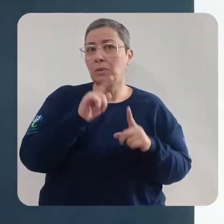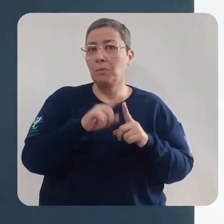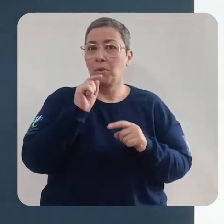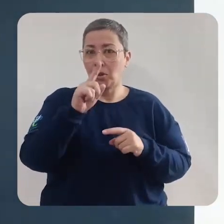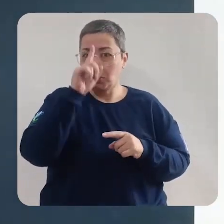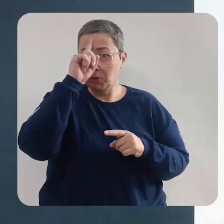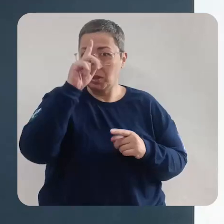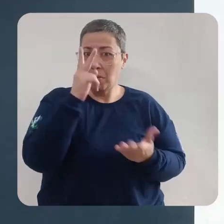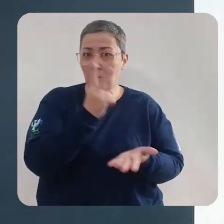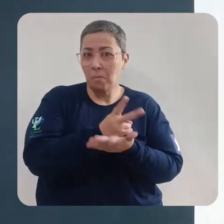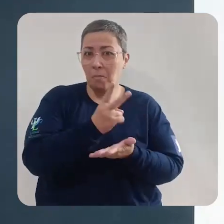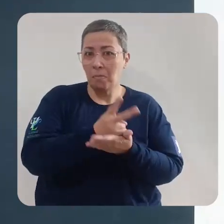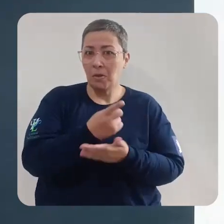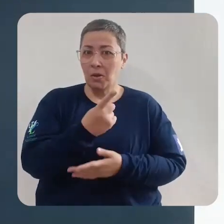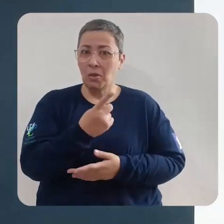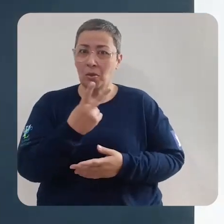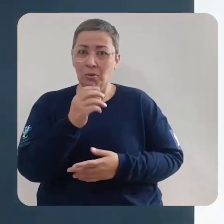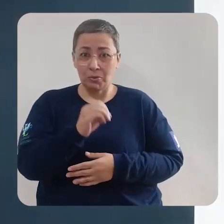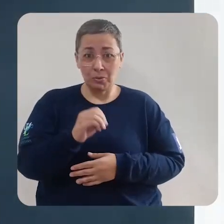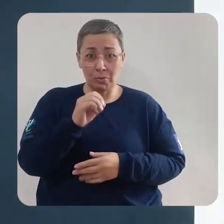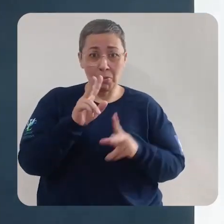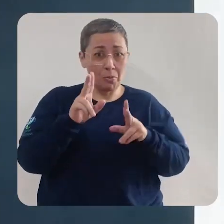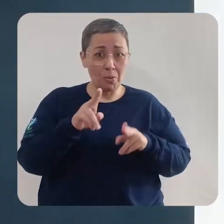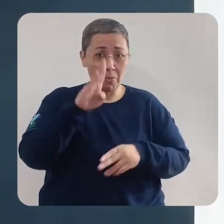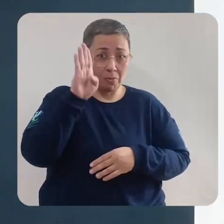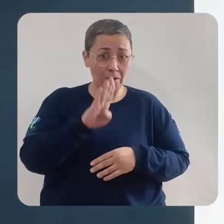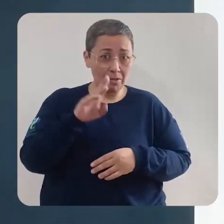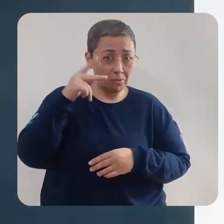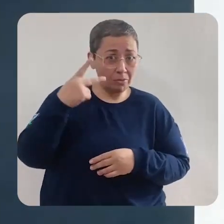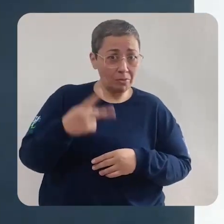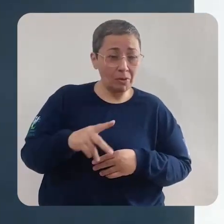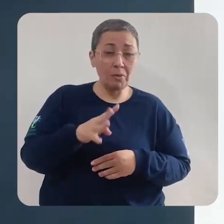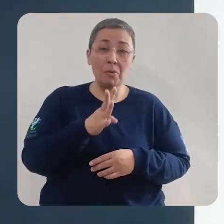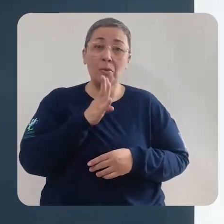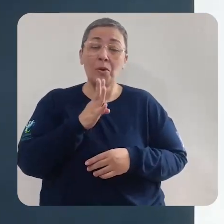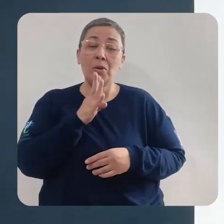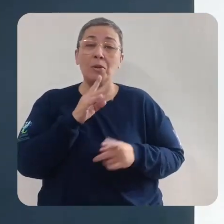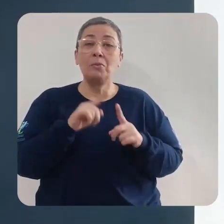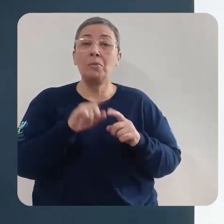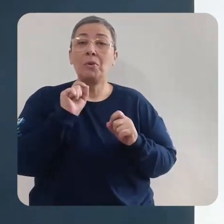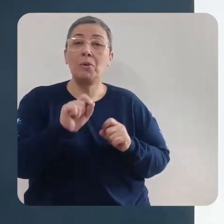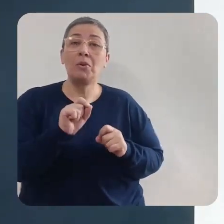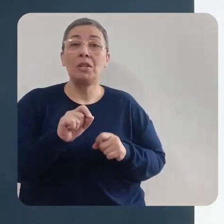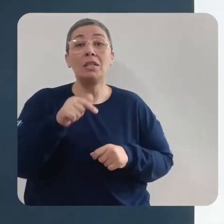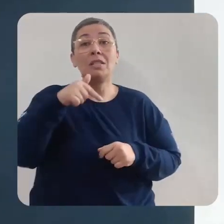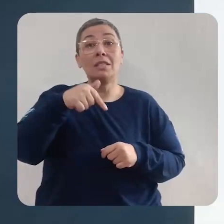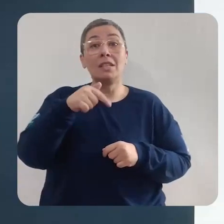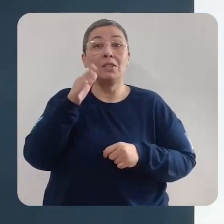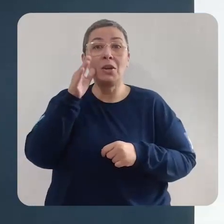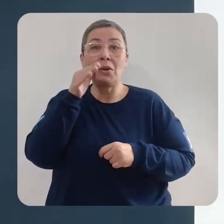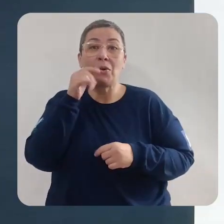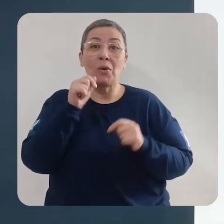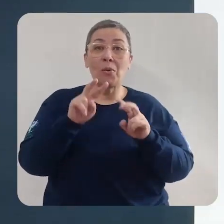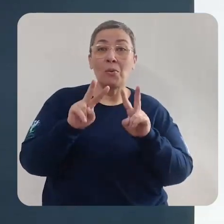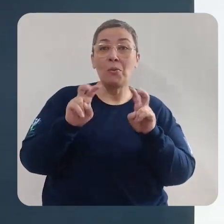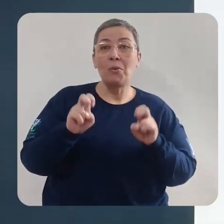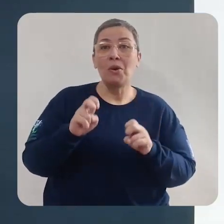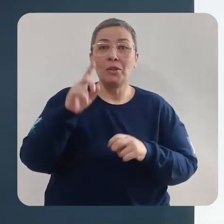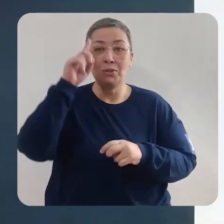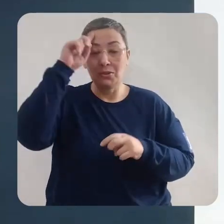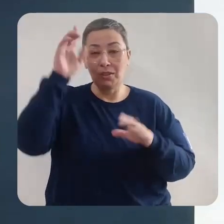países? Ou então que é comemorado no dia 12 de outubro, como aqui no Brasil? Vamos conhecer um pouquinho de